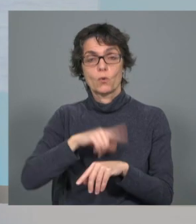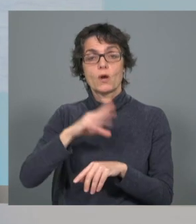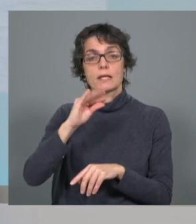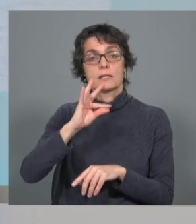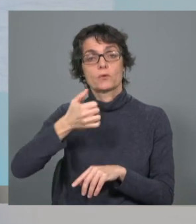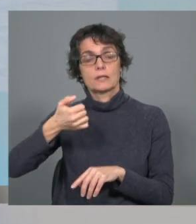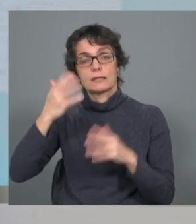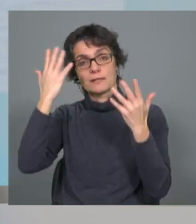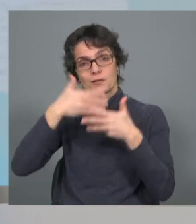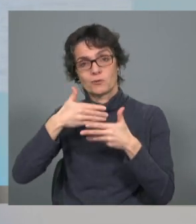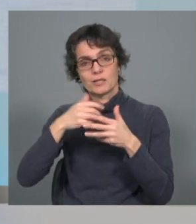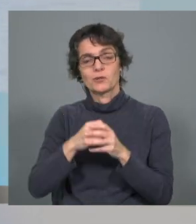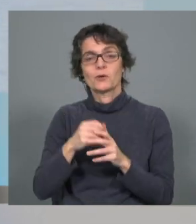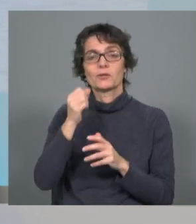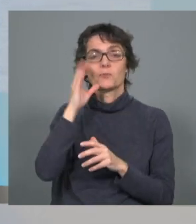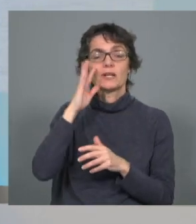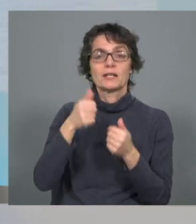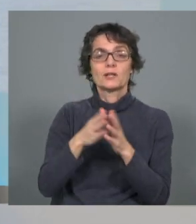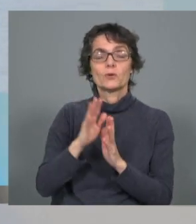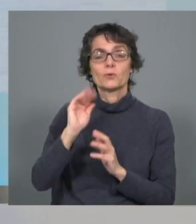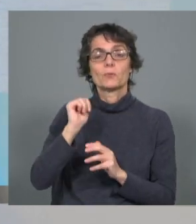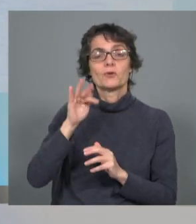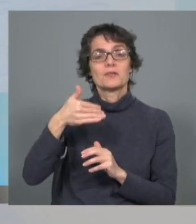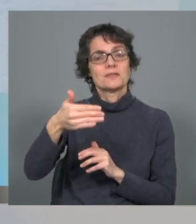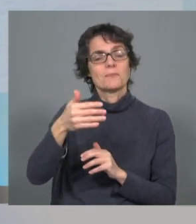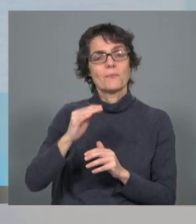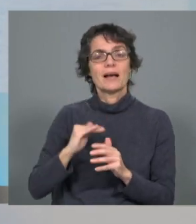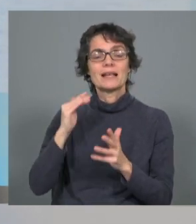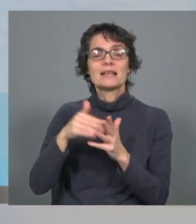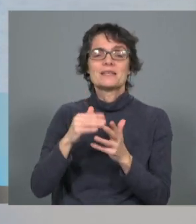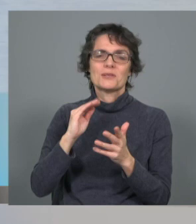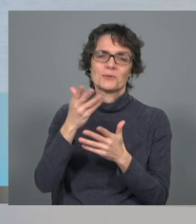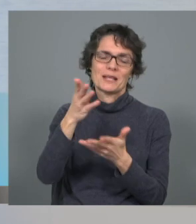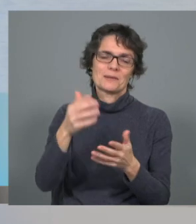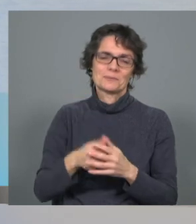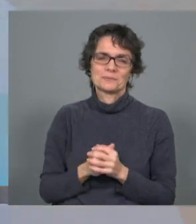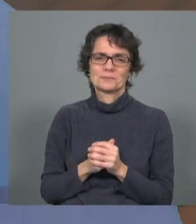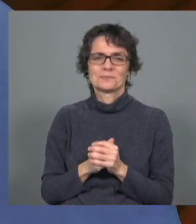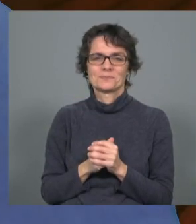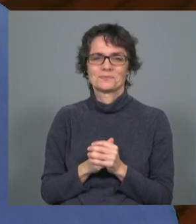22h45. Desejo-lhe uma ótima tarde, bom fim de semana. Até à próxima segunda-feira, se Deus quiser.